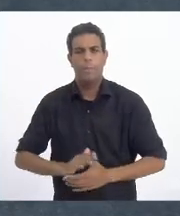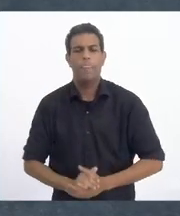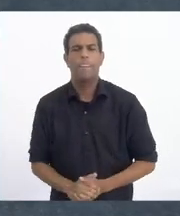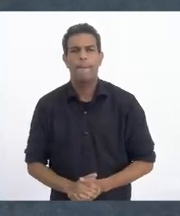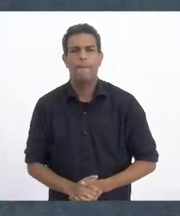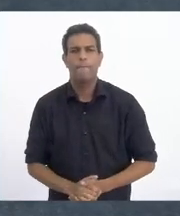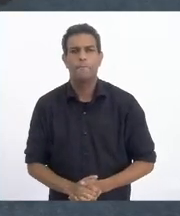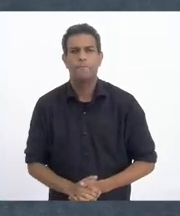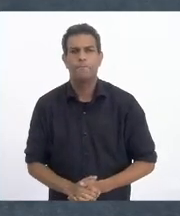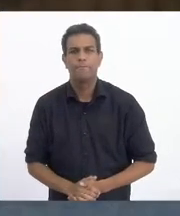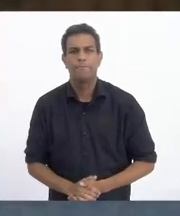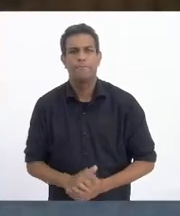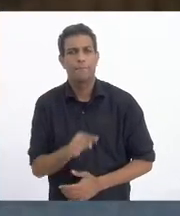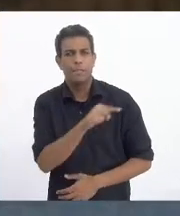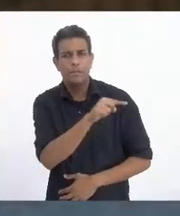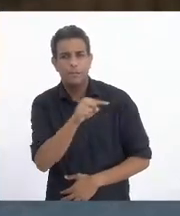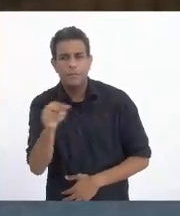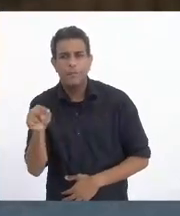nós pedimos novamente